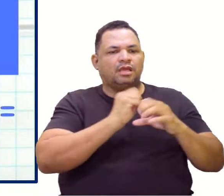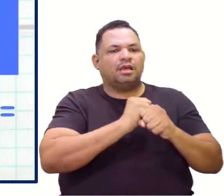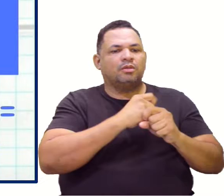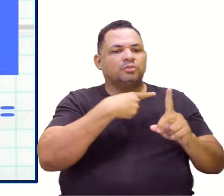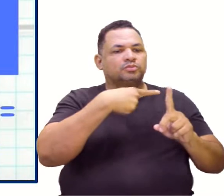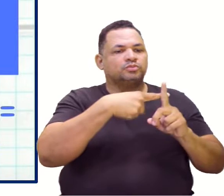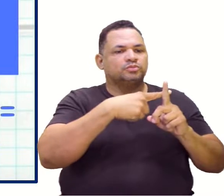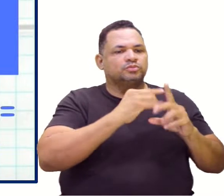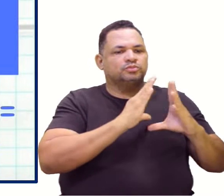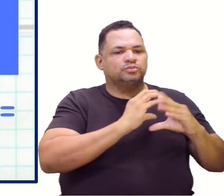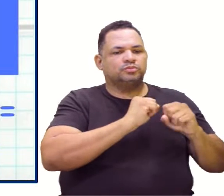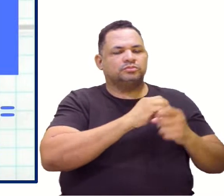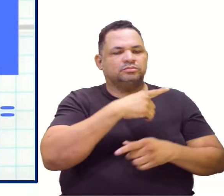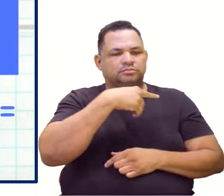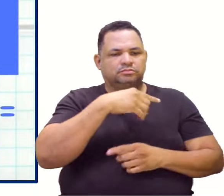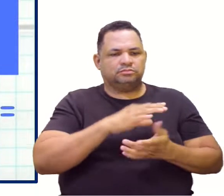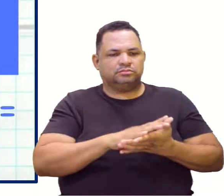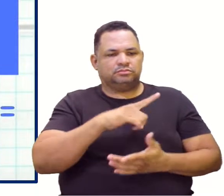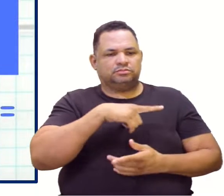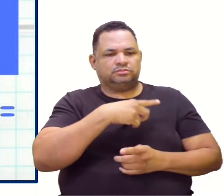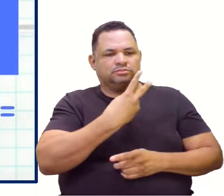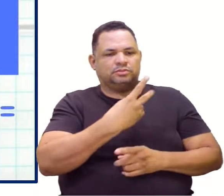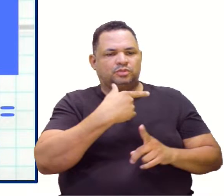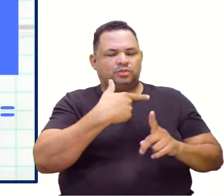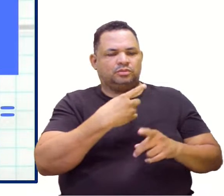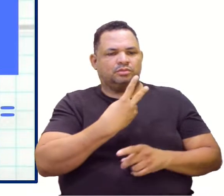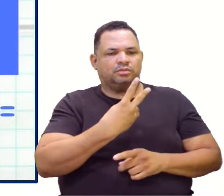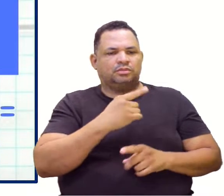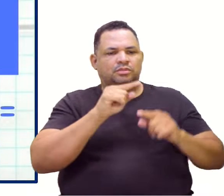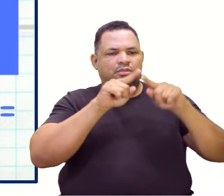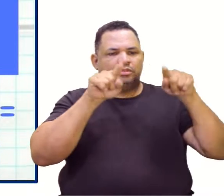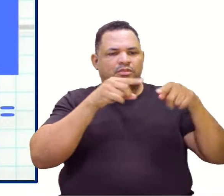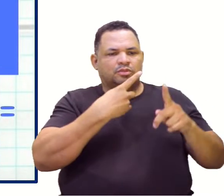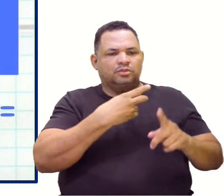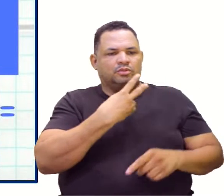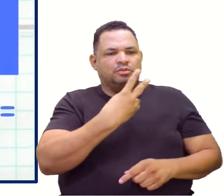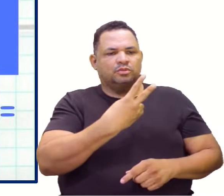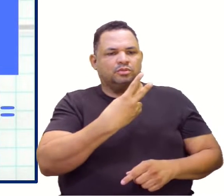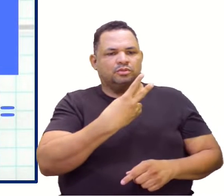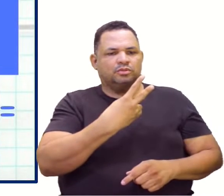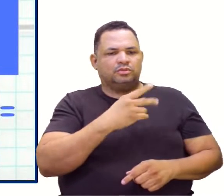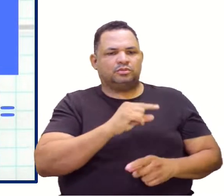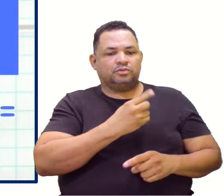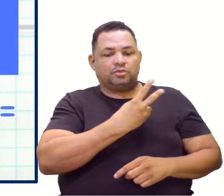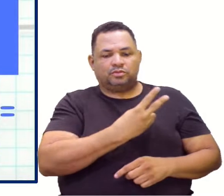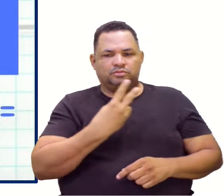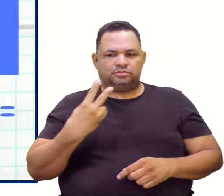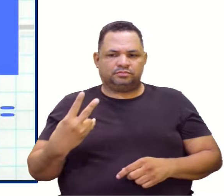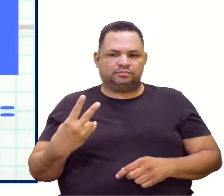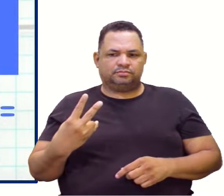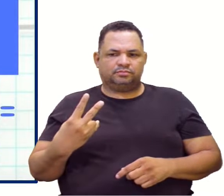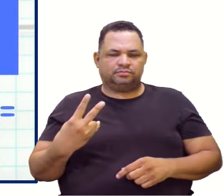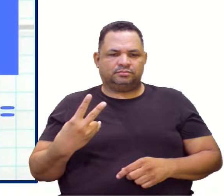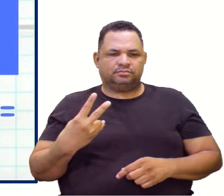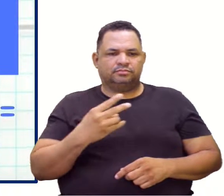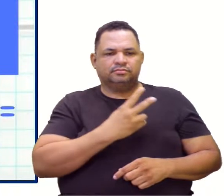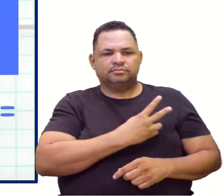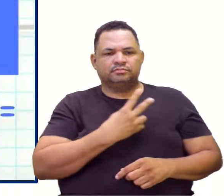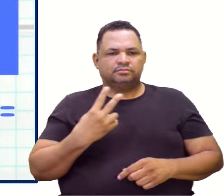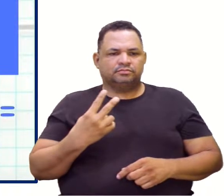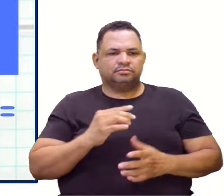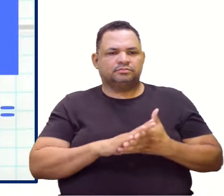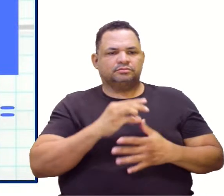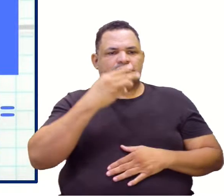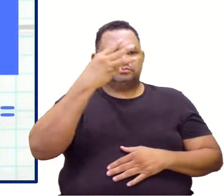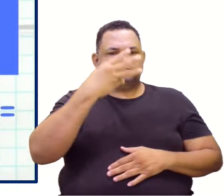lados. Então se eu tenho, vou pegar o pretinho aqui, 2, né, temos um retângulo, né? 2 desse lado, temos 2 desse, certo? Certinho. 3 desse lado, temos